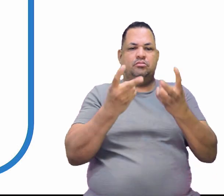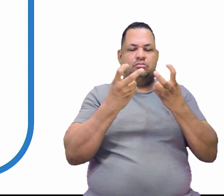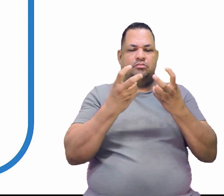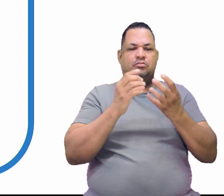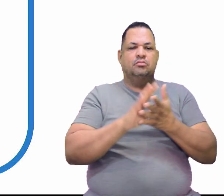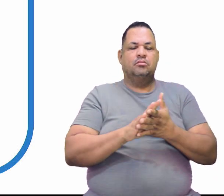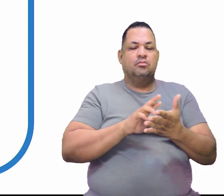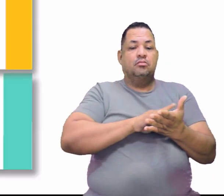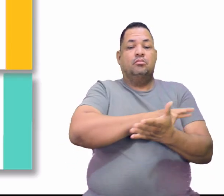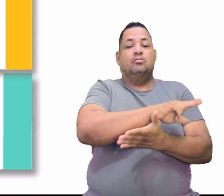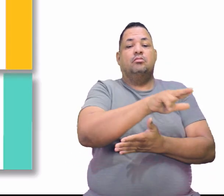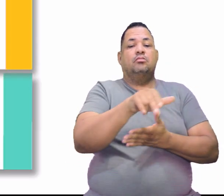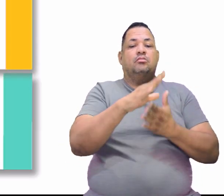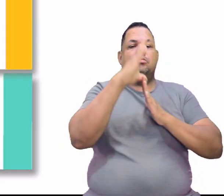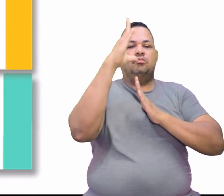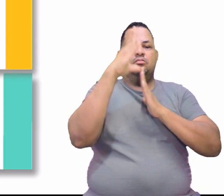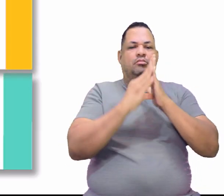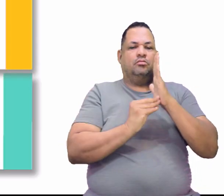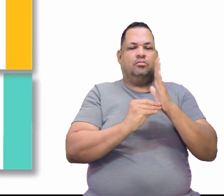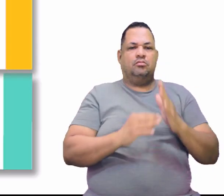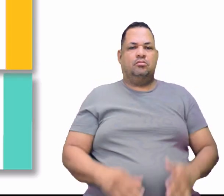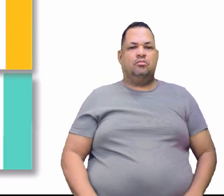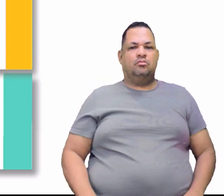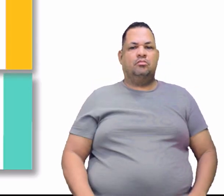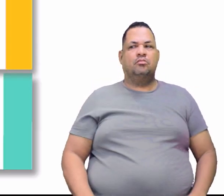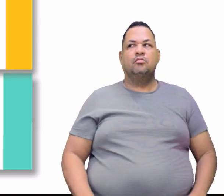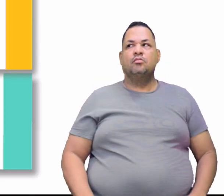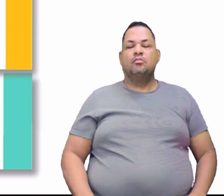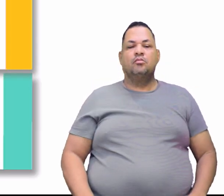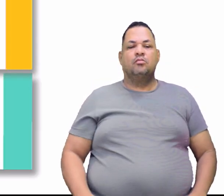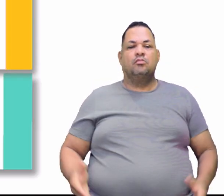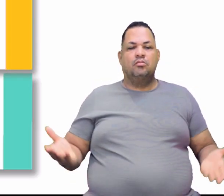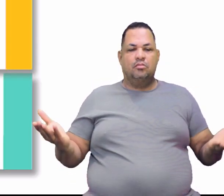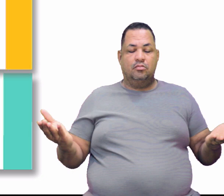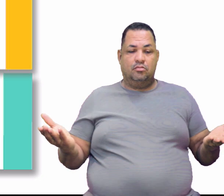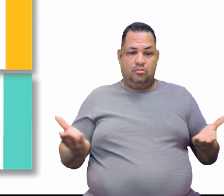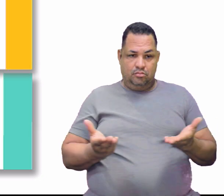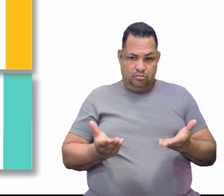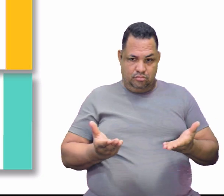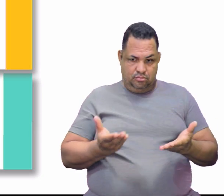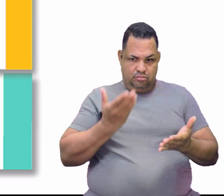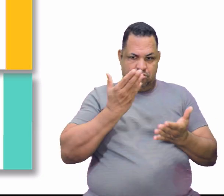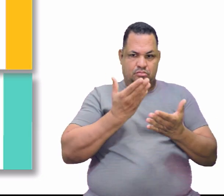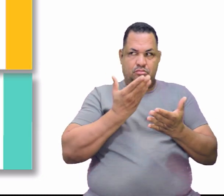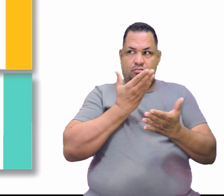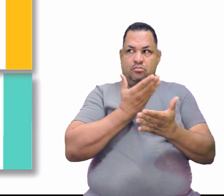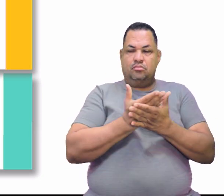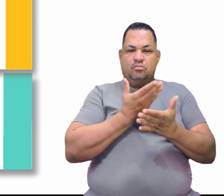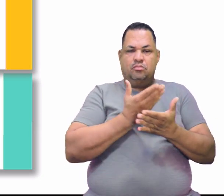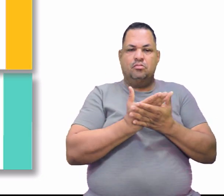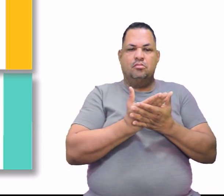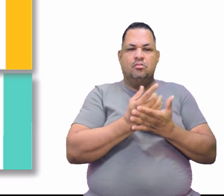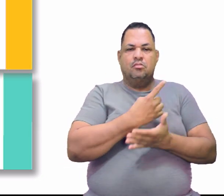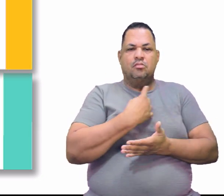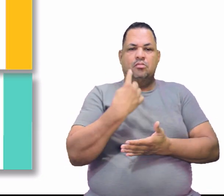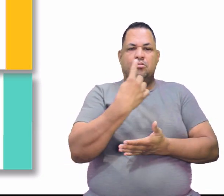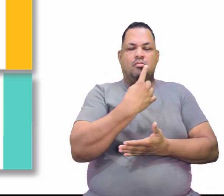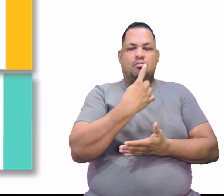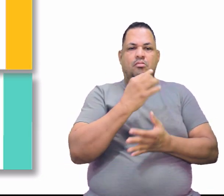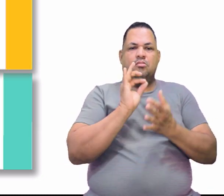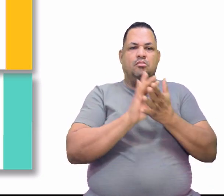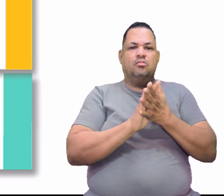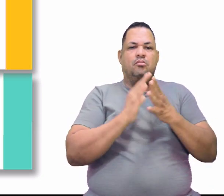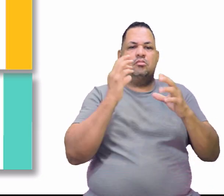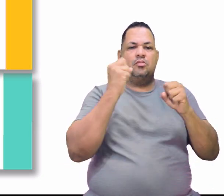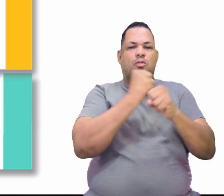aí que são vários conteúdos, tá bom? Então, na aula 19.1, que é a aula de hoje, iremos